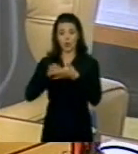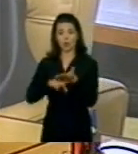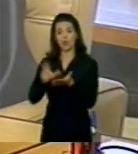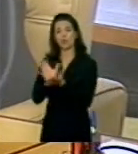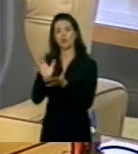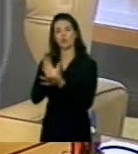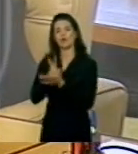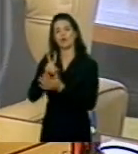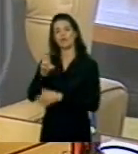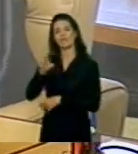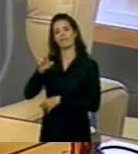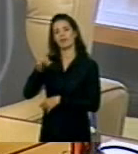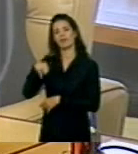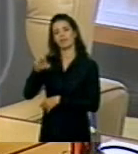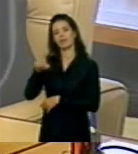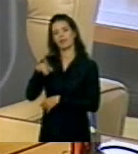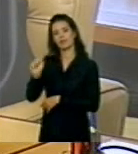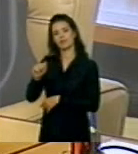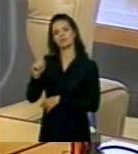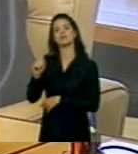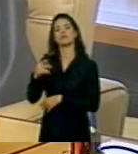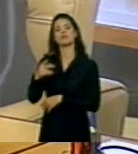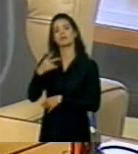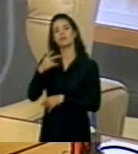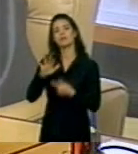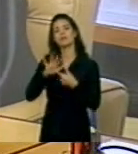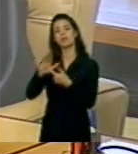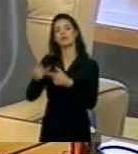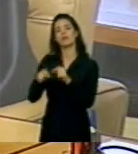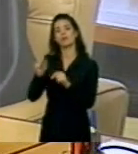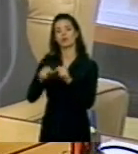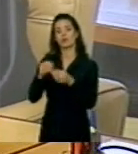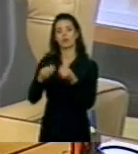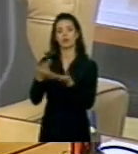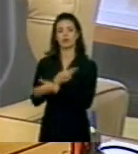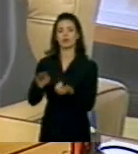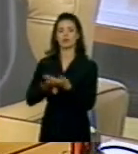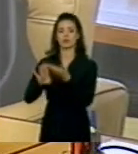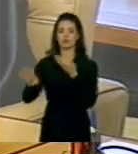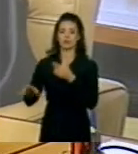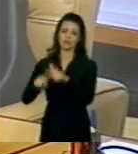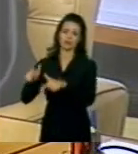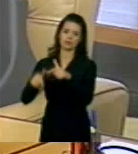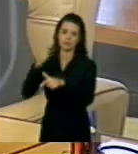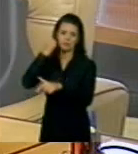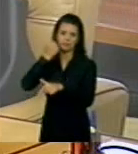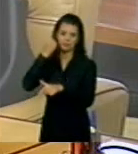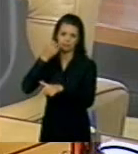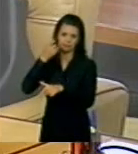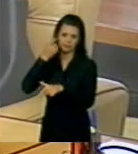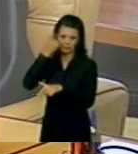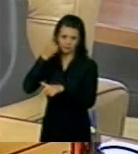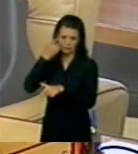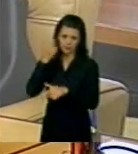de Veneza sobre a finalidade e o afastamento das imunidades parlamentares. O relatório foi feito a pedido